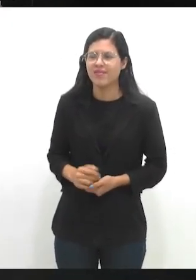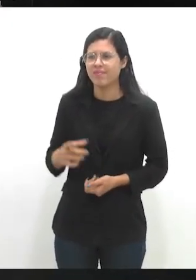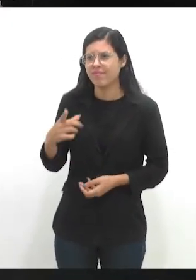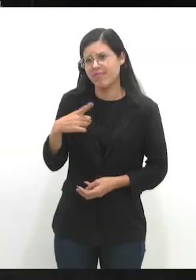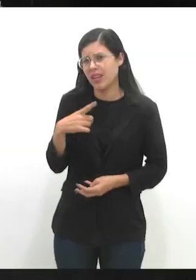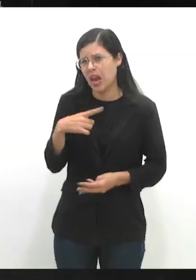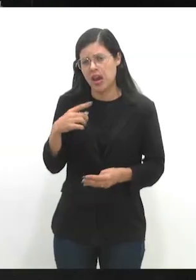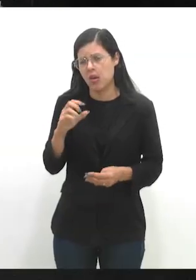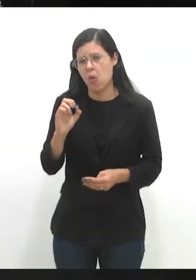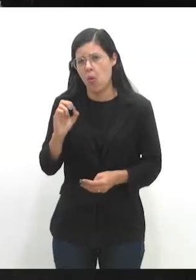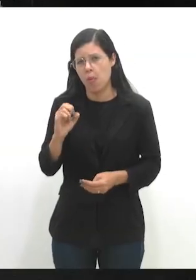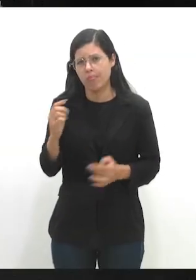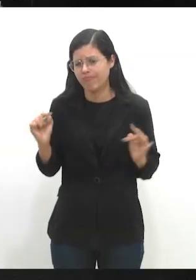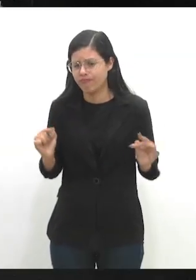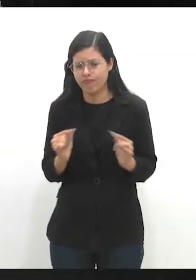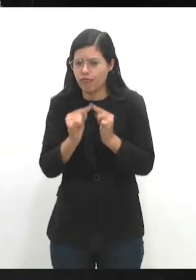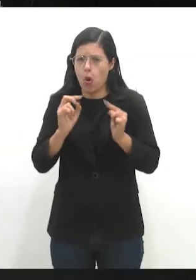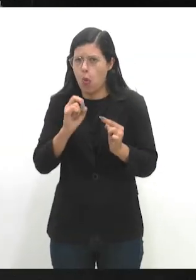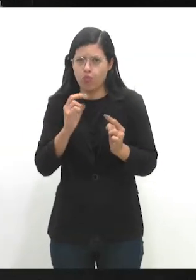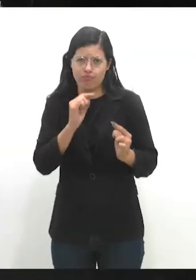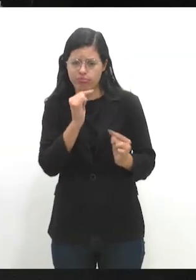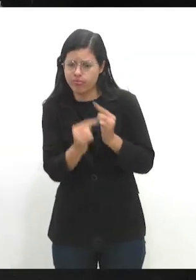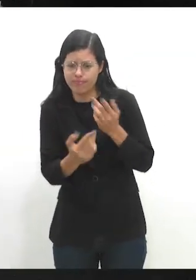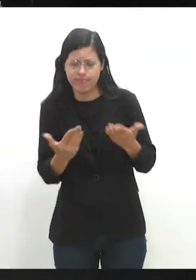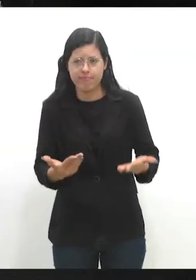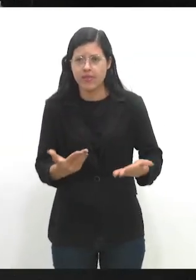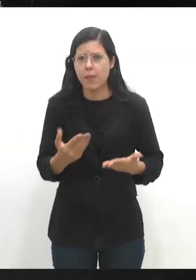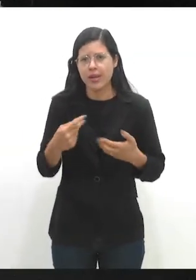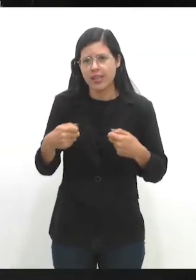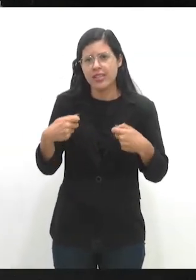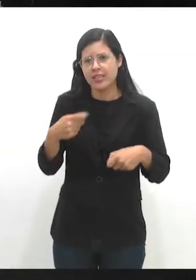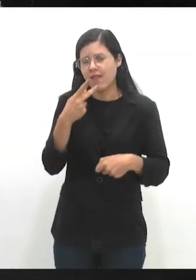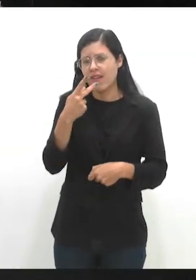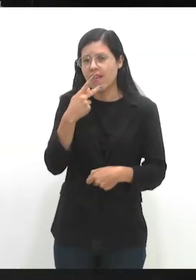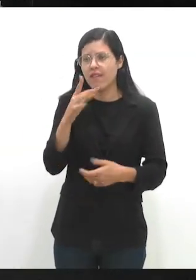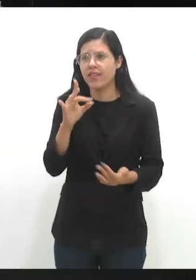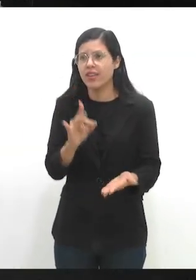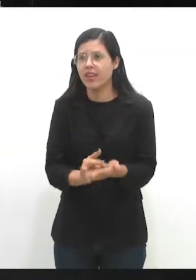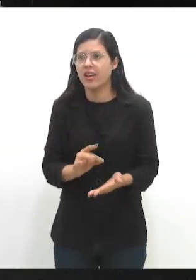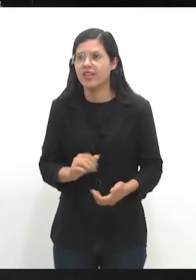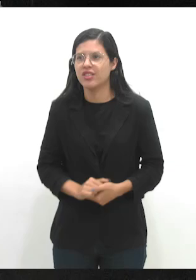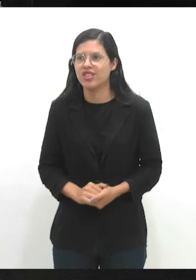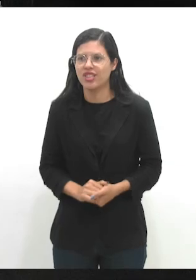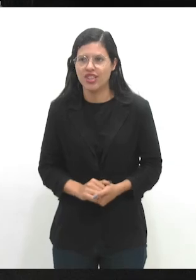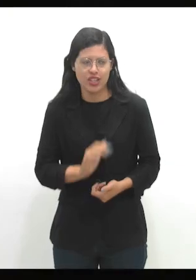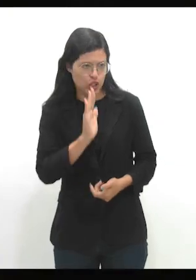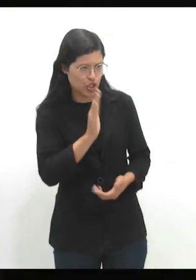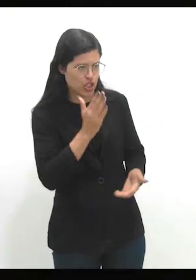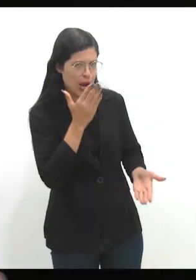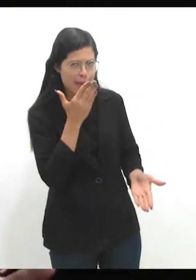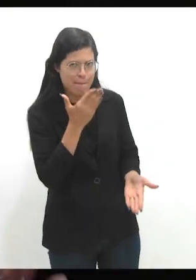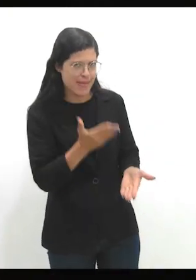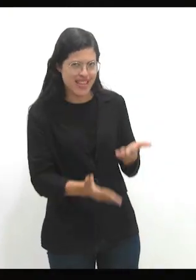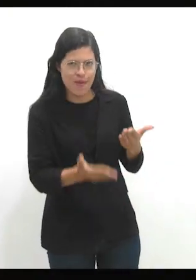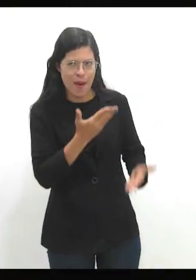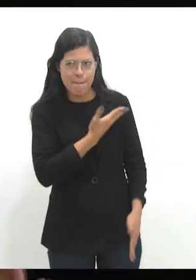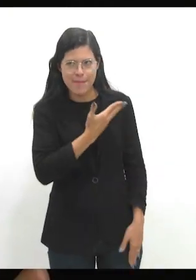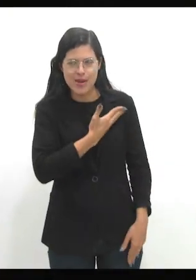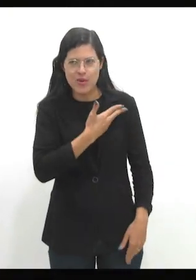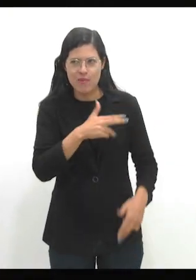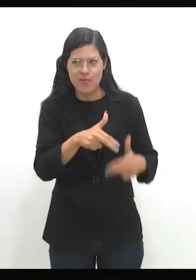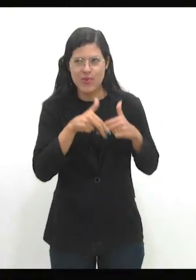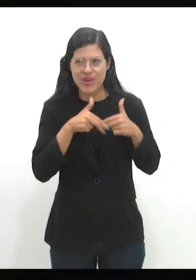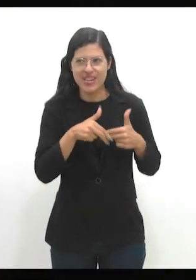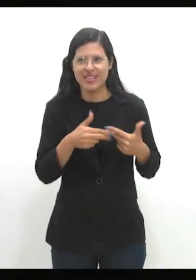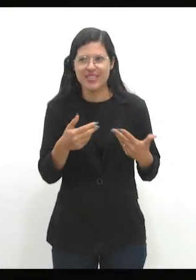não bate. É verdade. Né? Não dá para agradar. Você tem que falar a verdade. E aí já se perdeu amigo por conta disso, nessa história aí? Conta